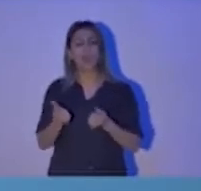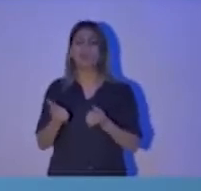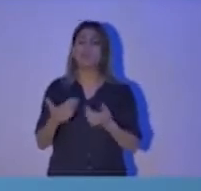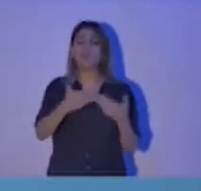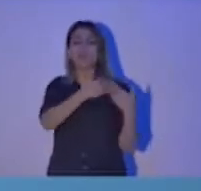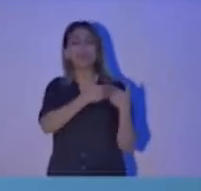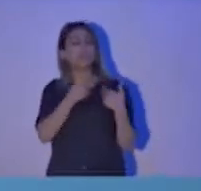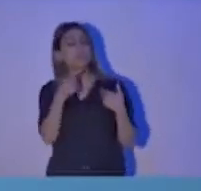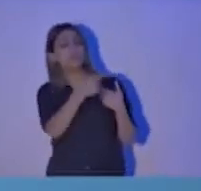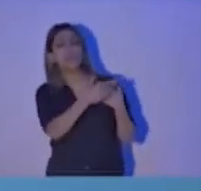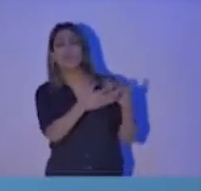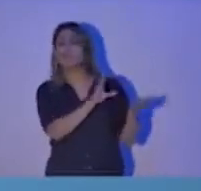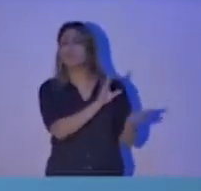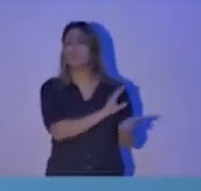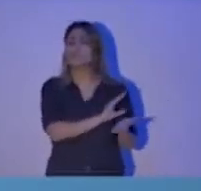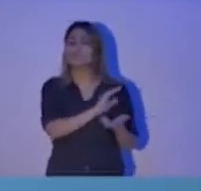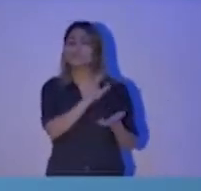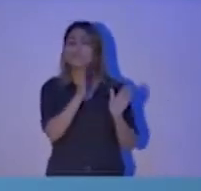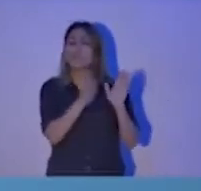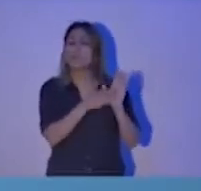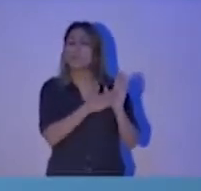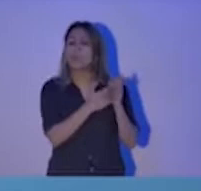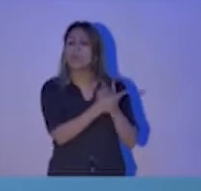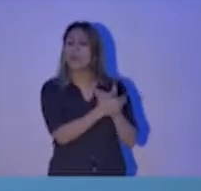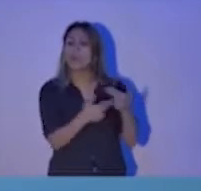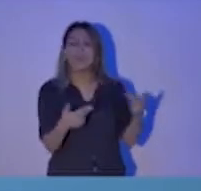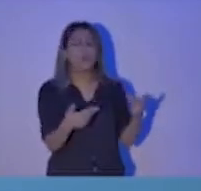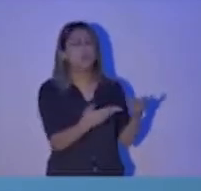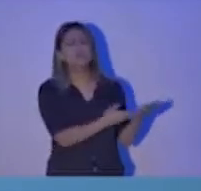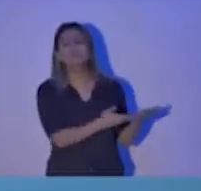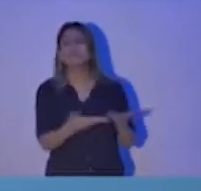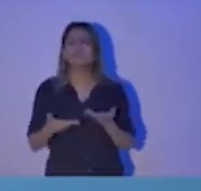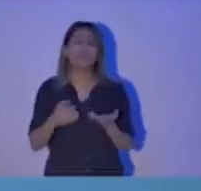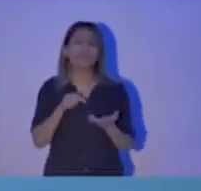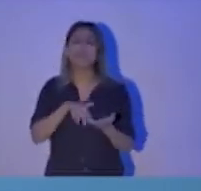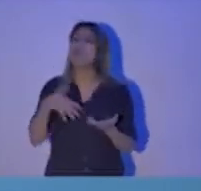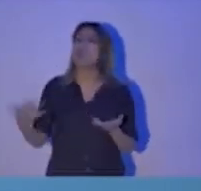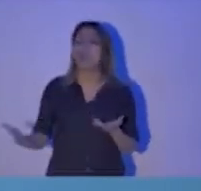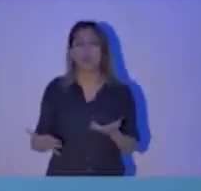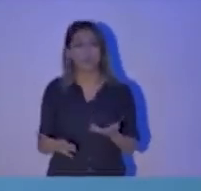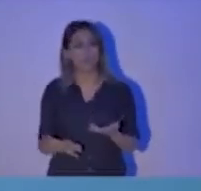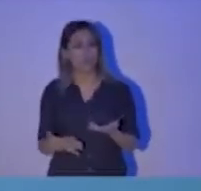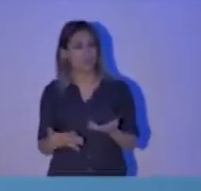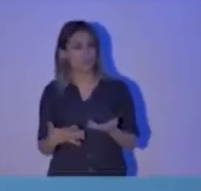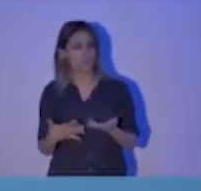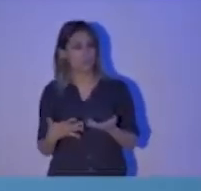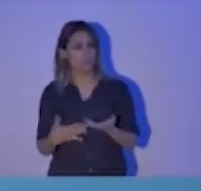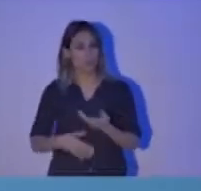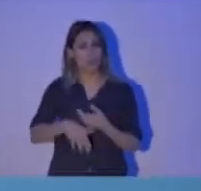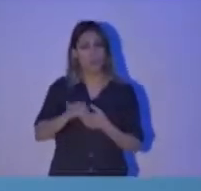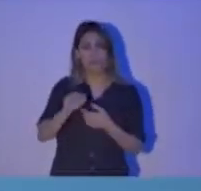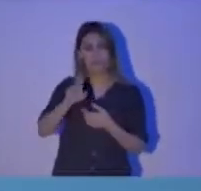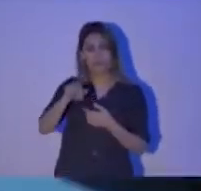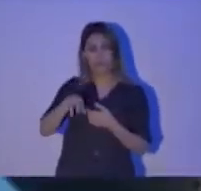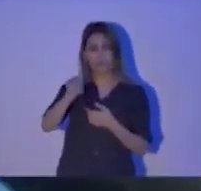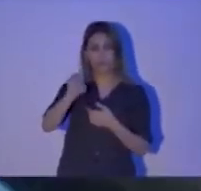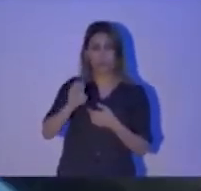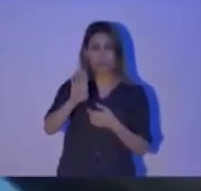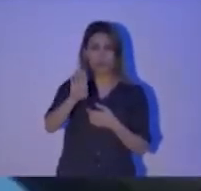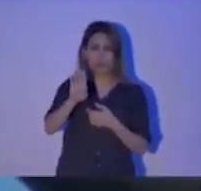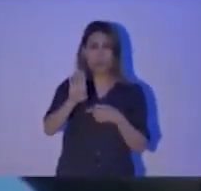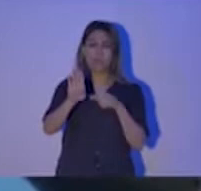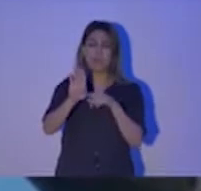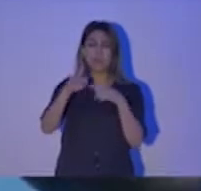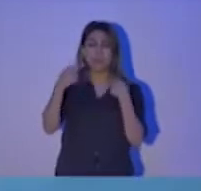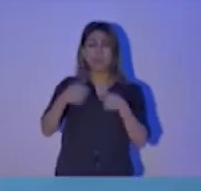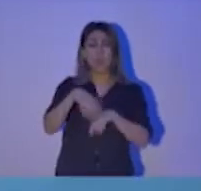é calamitosa. A gente não pode imaginar que, ah, não, para poder fazer o Fundeb 40%, basta revogar a